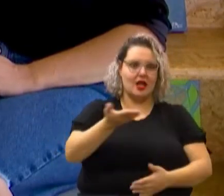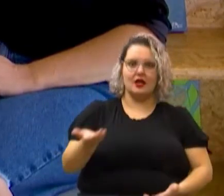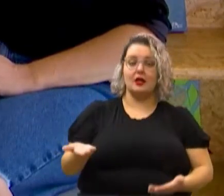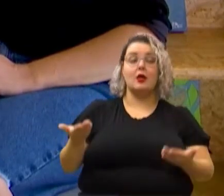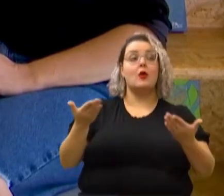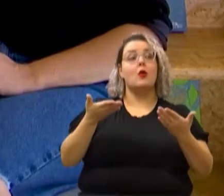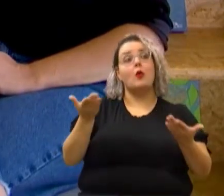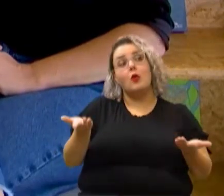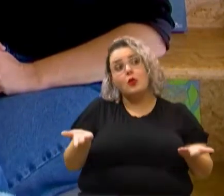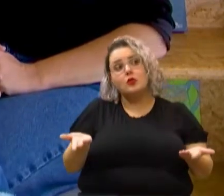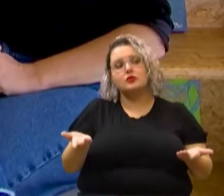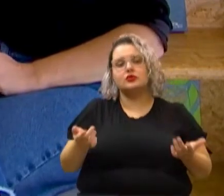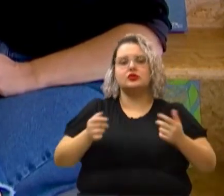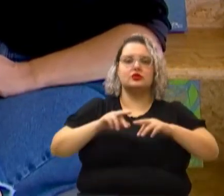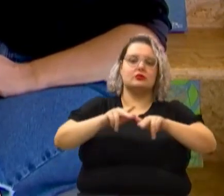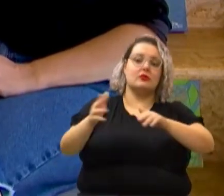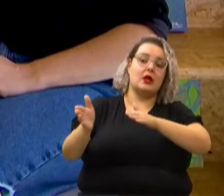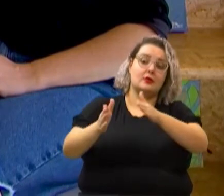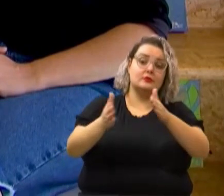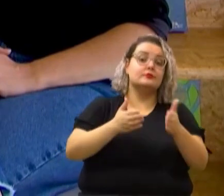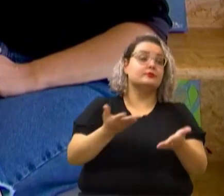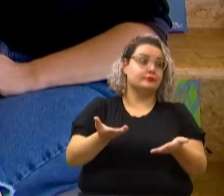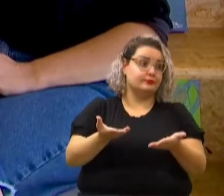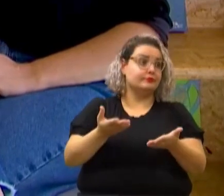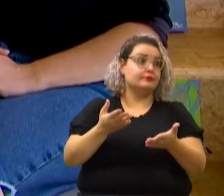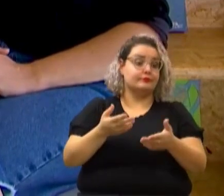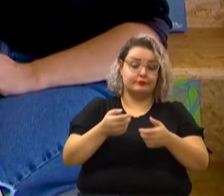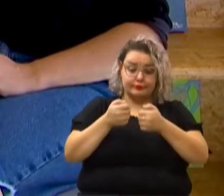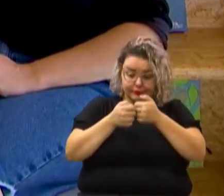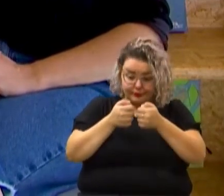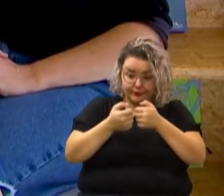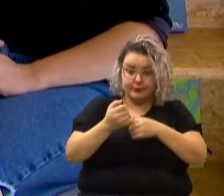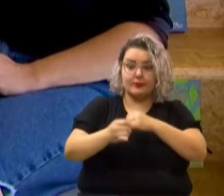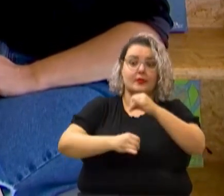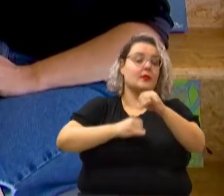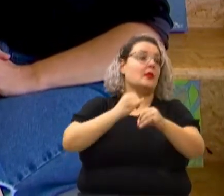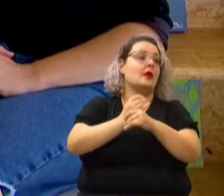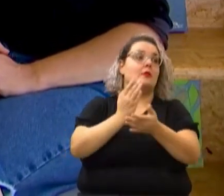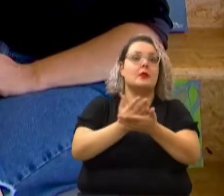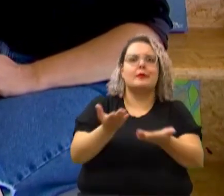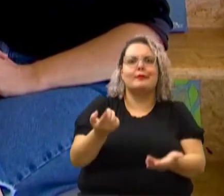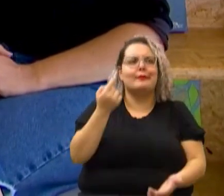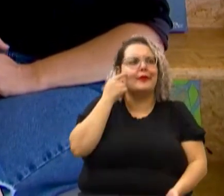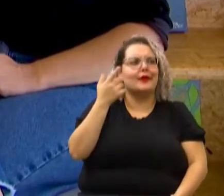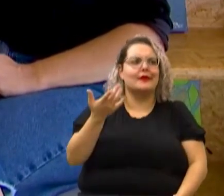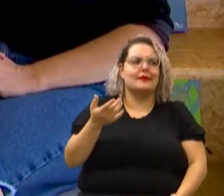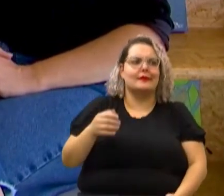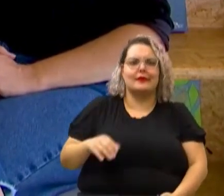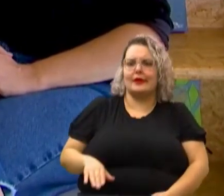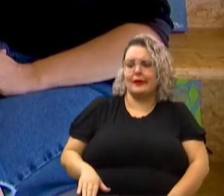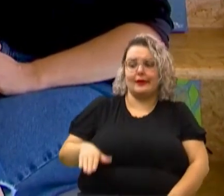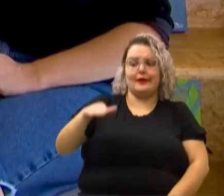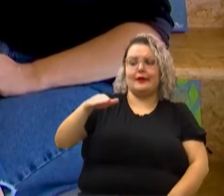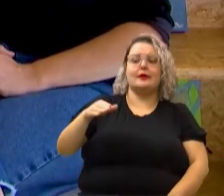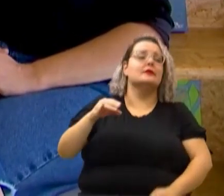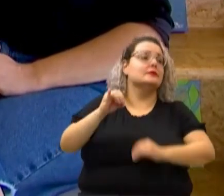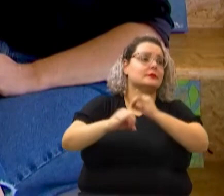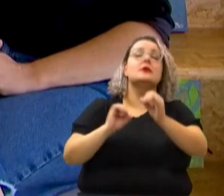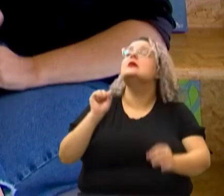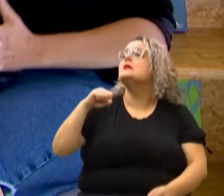hoje a gente em várias situações se vê na internet para um pouquinho já vai imagine Quem foi criado assim